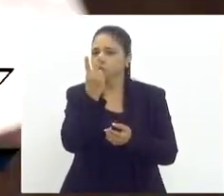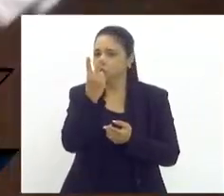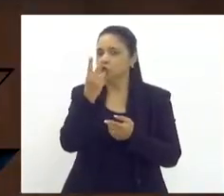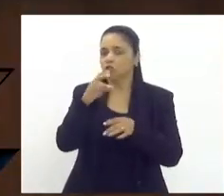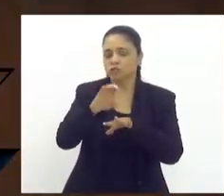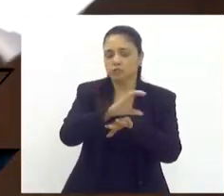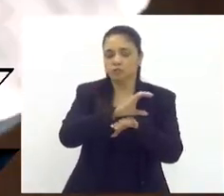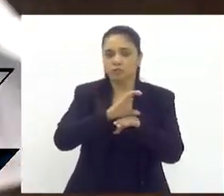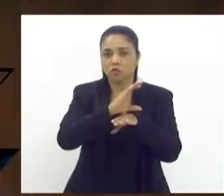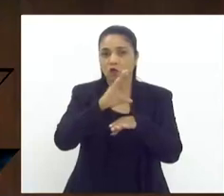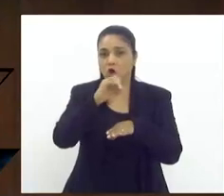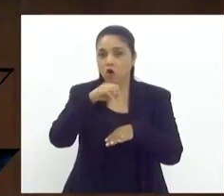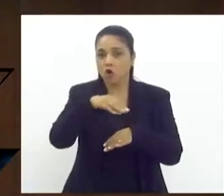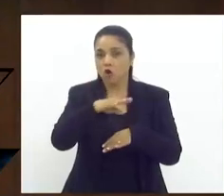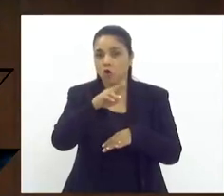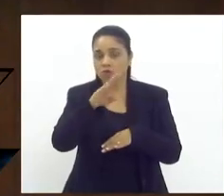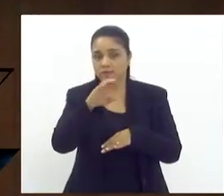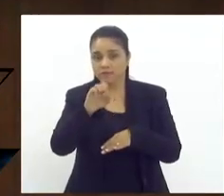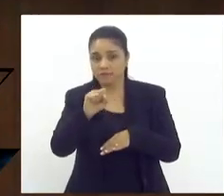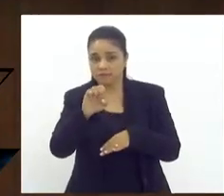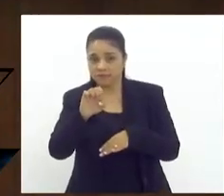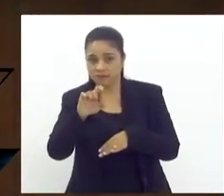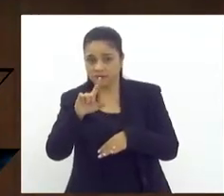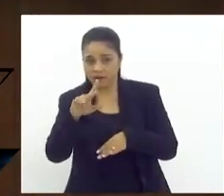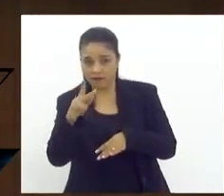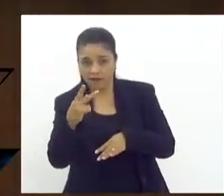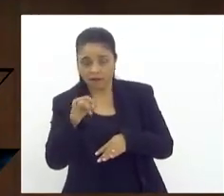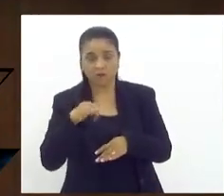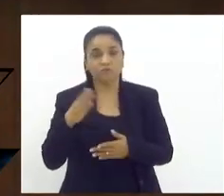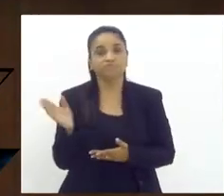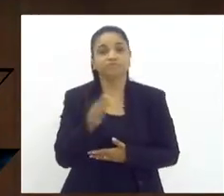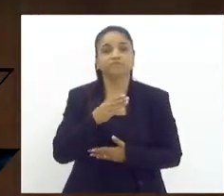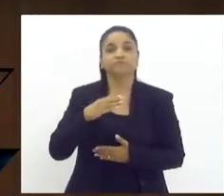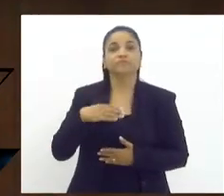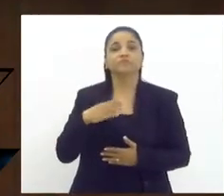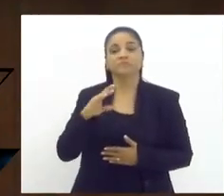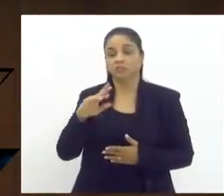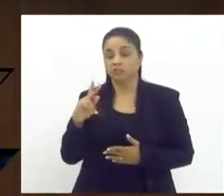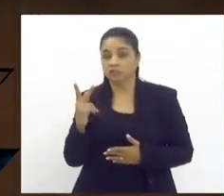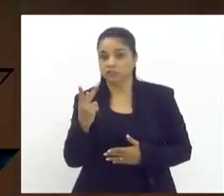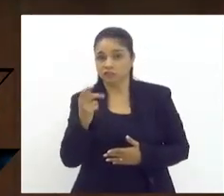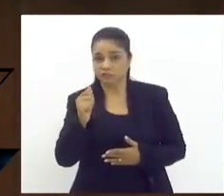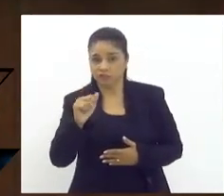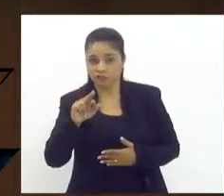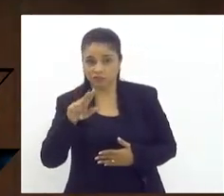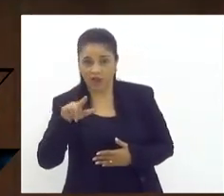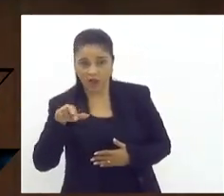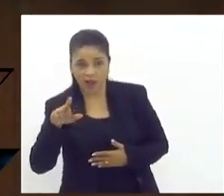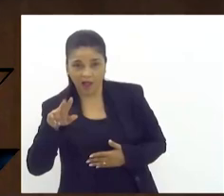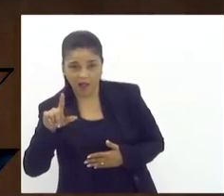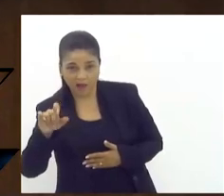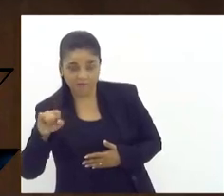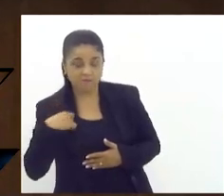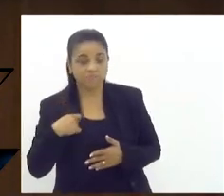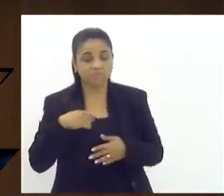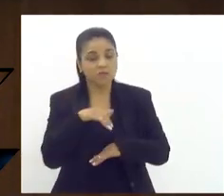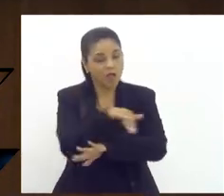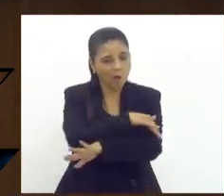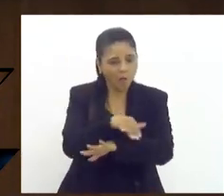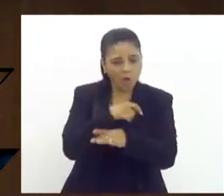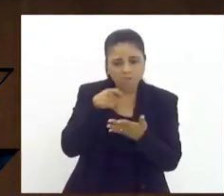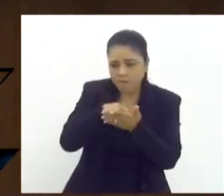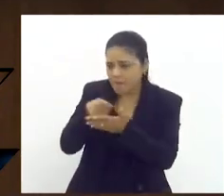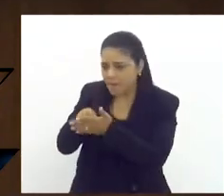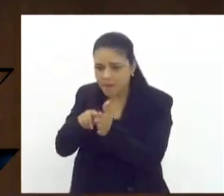Conselheiro Charles Batista que tá indo pra rua tá fiscalizando tá tentando cumprir o seu papel e fica aqui o meu registro também